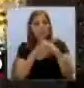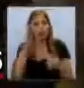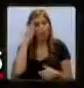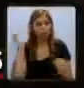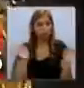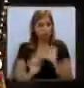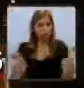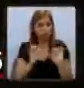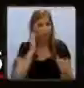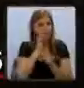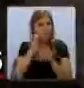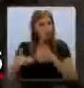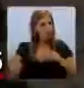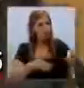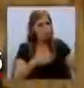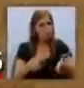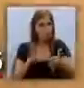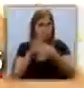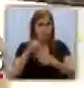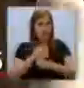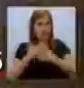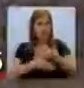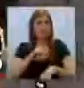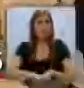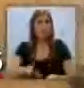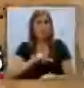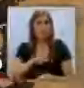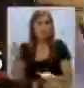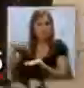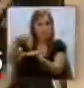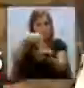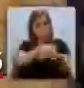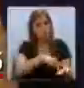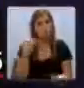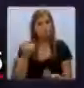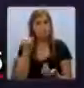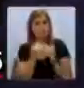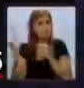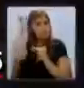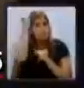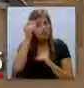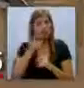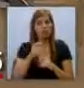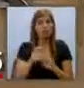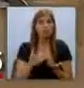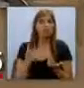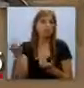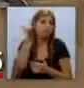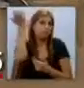competências entre pedir orientações quanto a ação em locais com previsível presença de órgãos de soberania outras altas individualidades